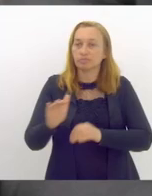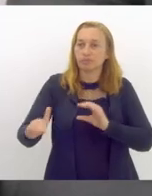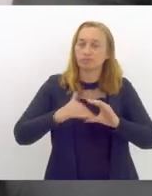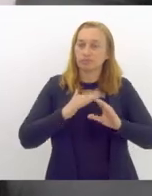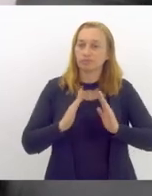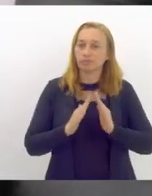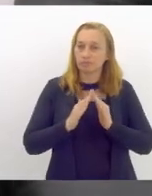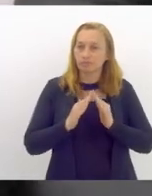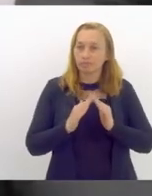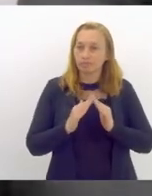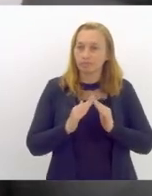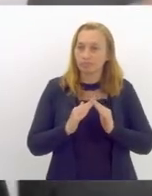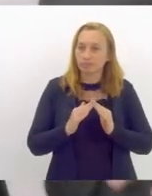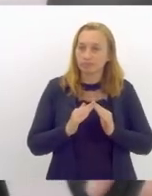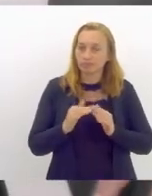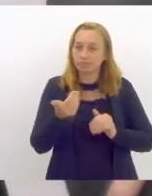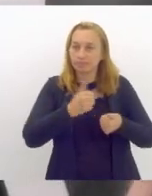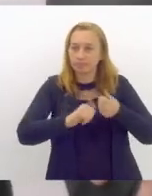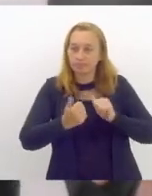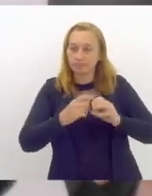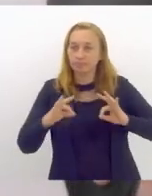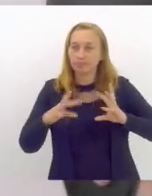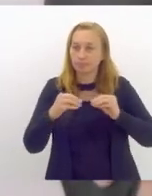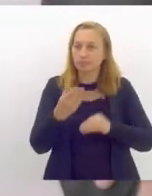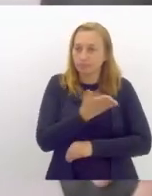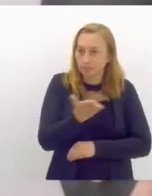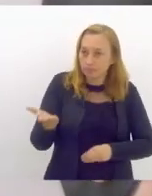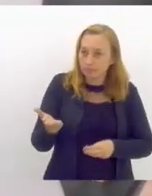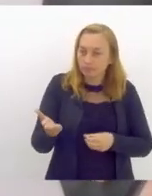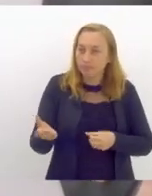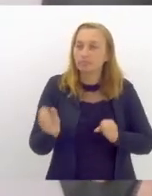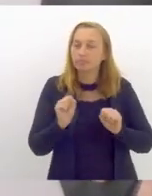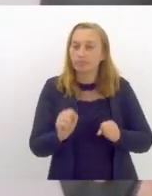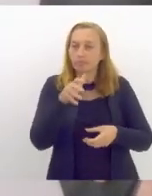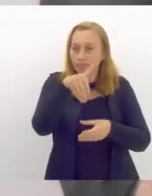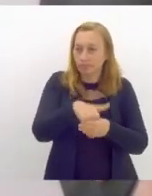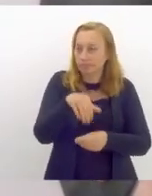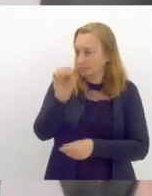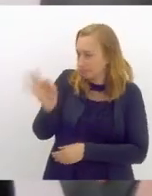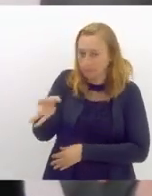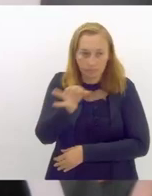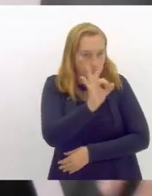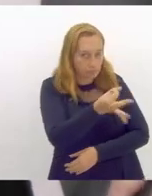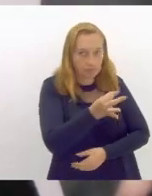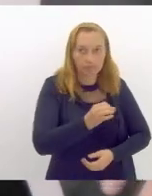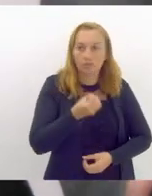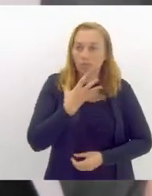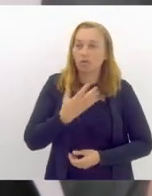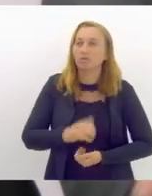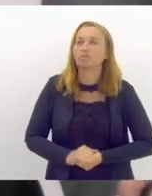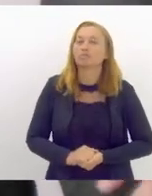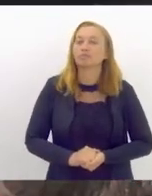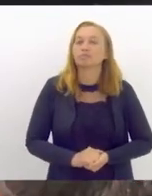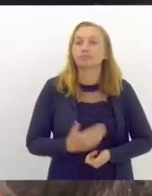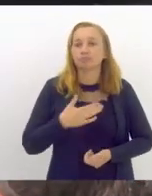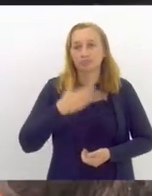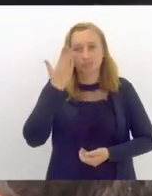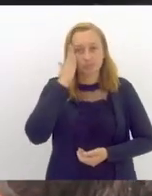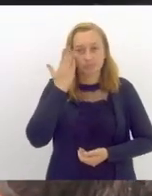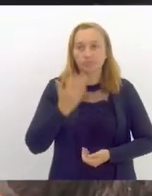essa casa avalizado por todos vocês para que a gente possa votar certo é isso aí é